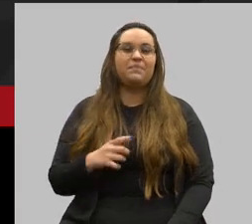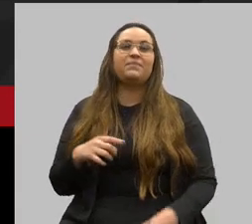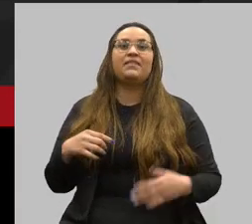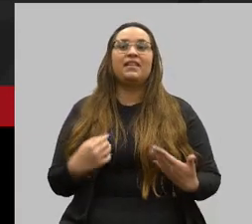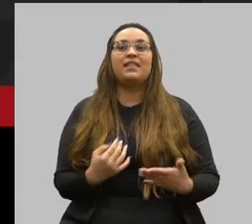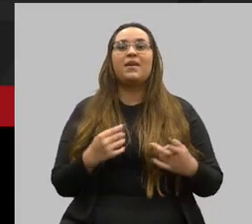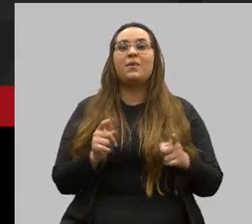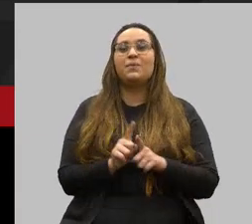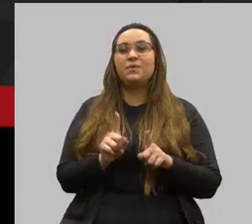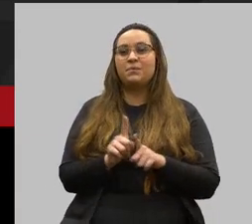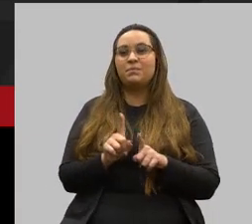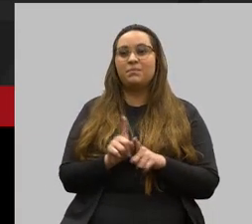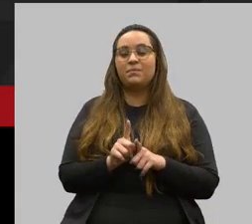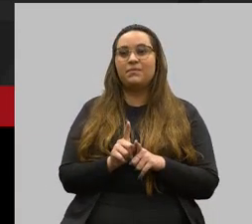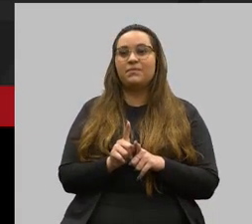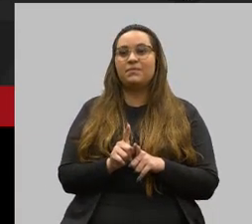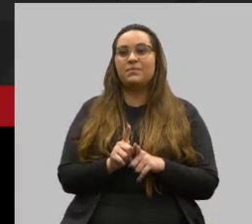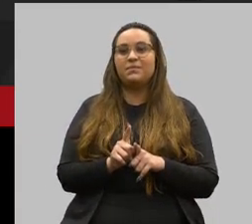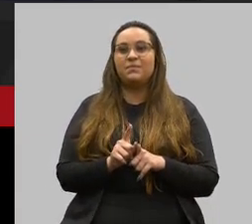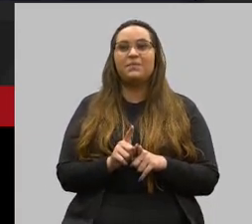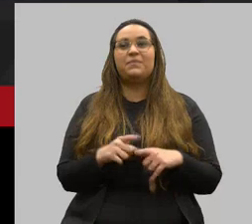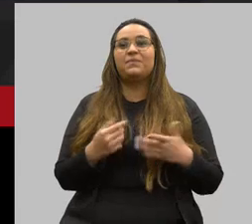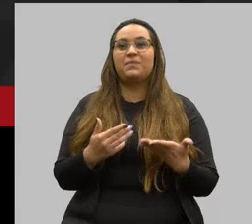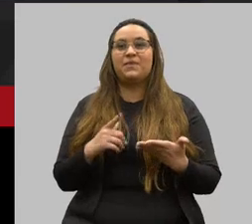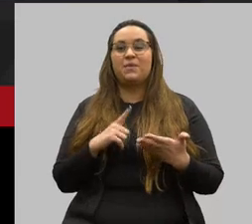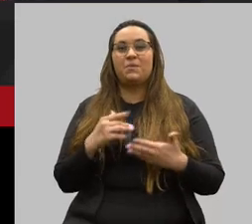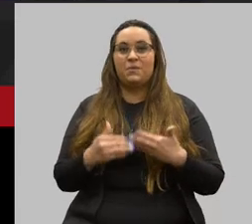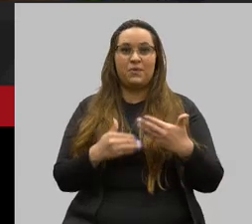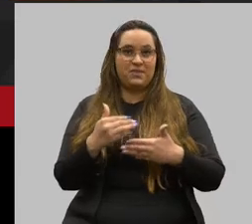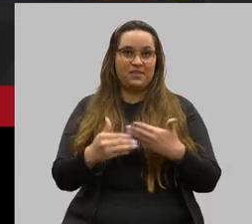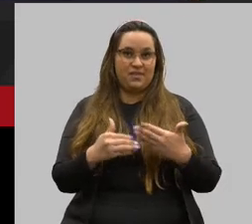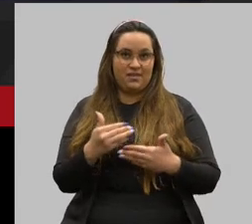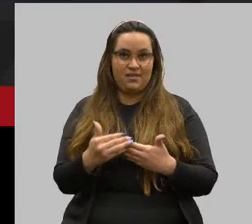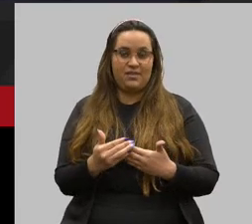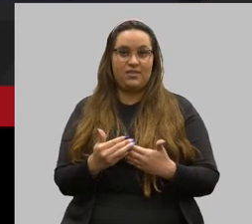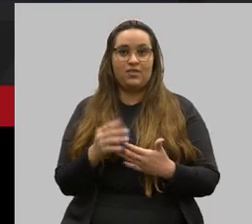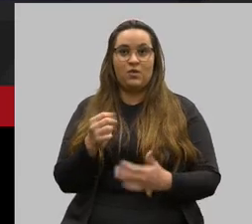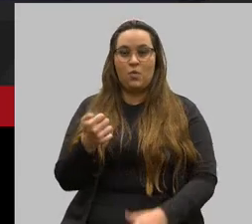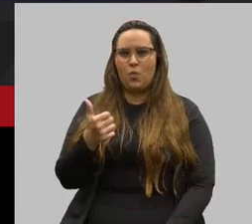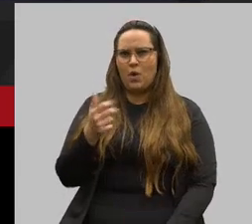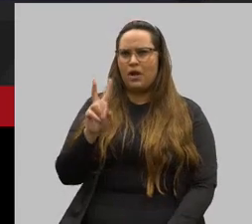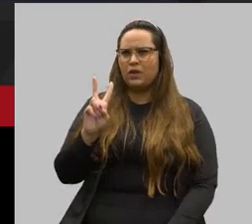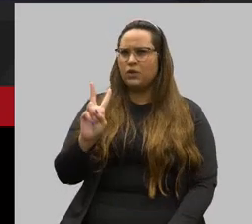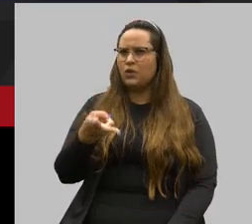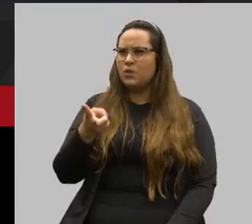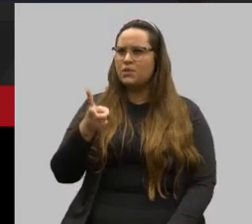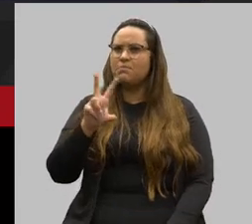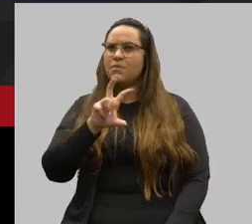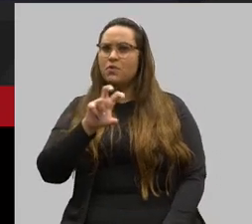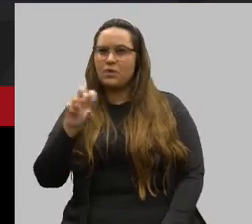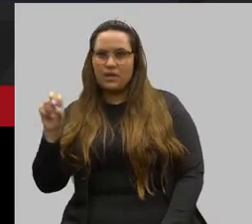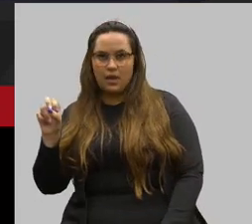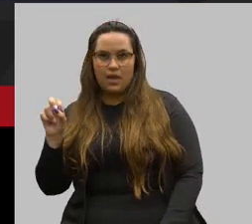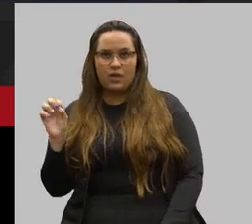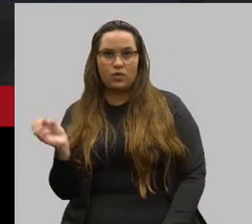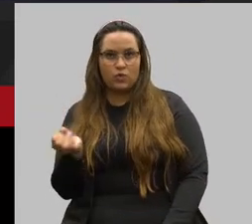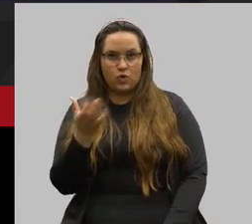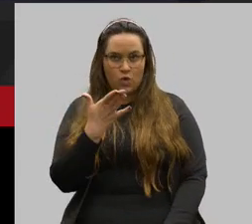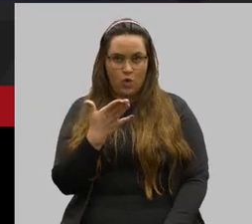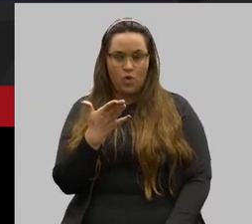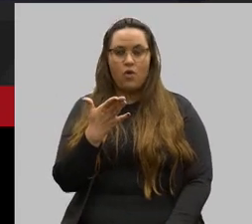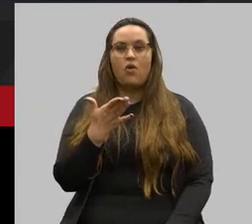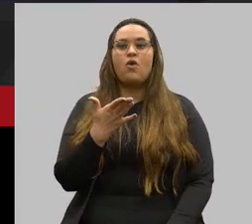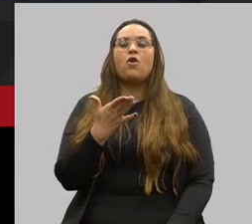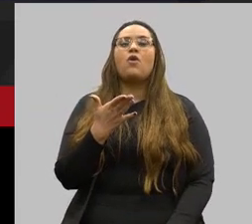armas portáteis e estamos em processo de aquisição são de quase que 2500 eh novos armamentos entre